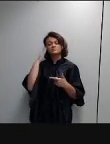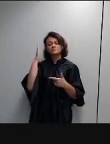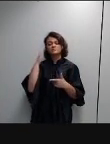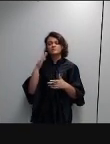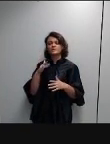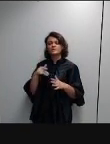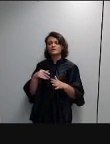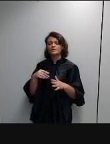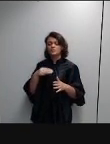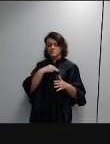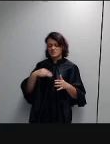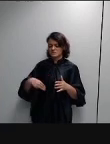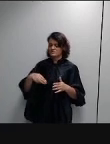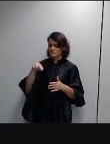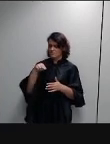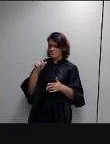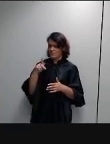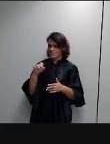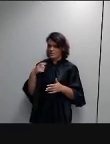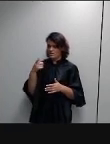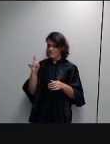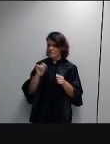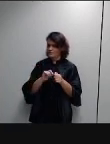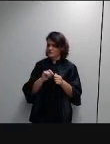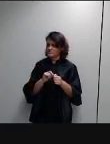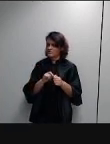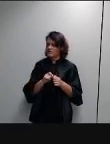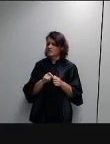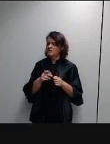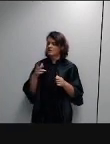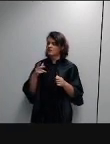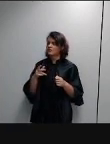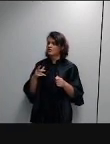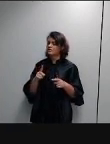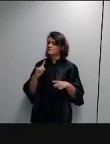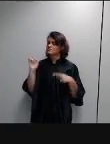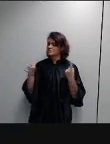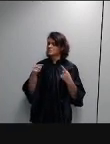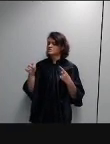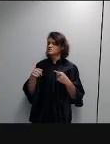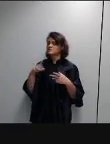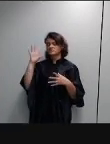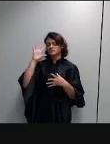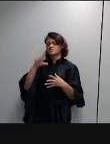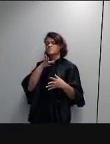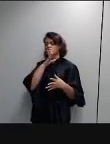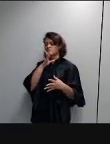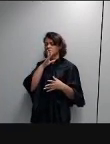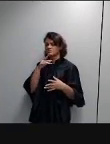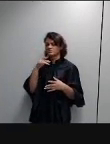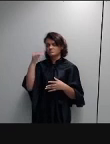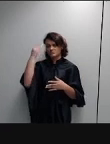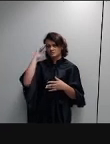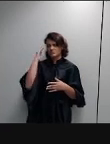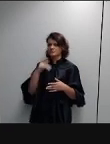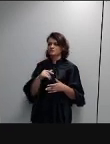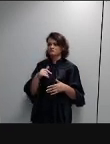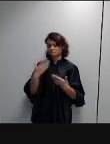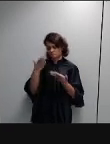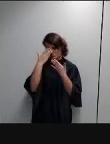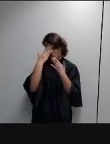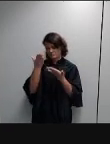na curioso então não tomar injeção sobre o médico ainda mais seria para chegar o conhecimento seu presente obrigado é feito